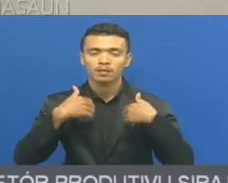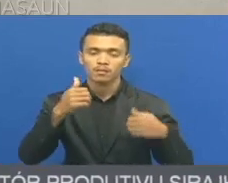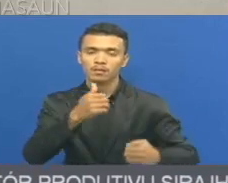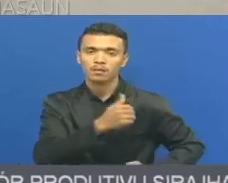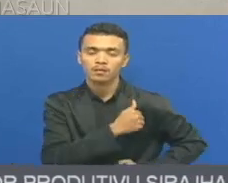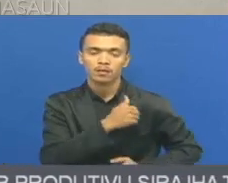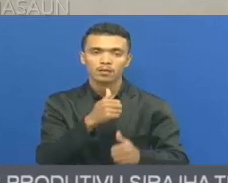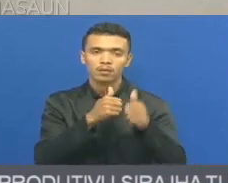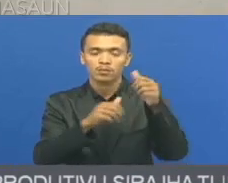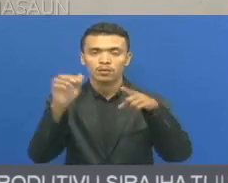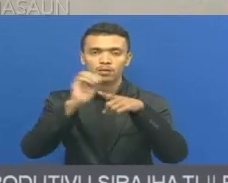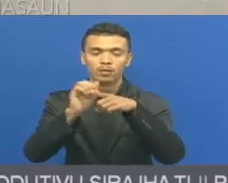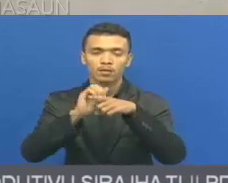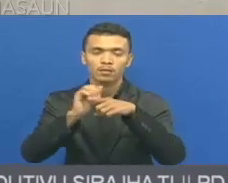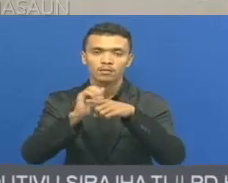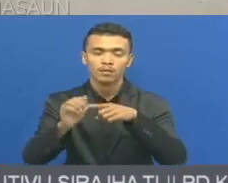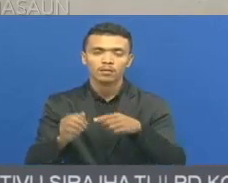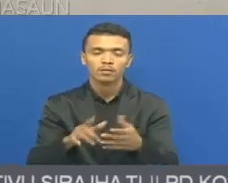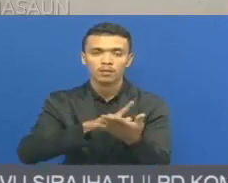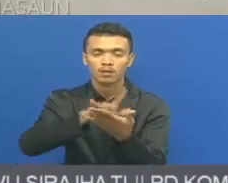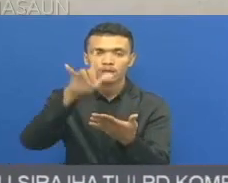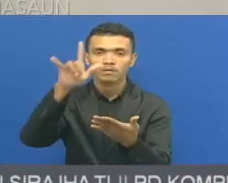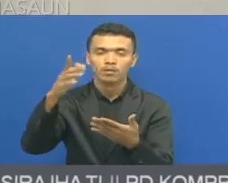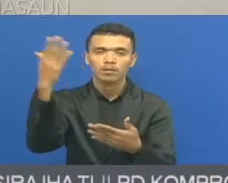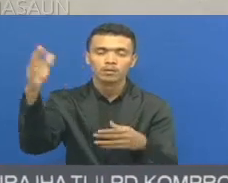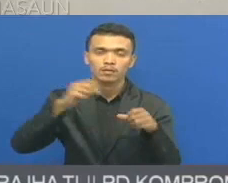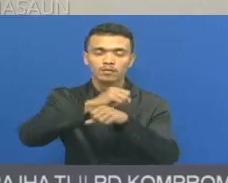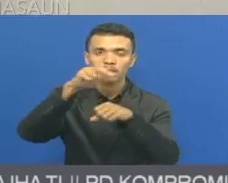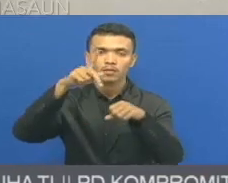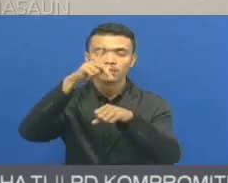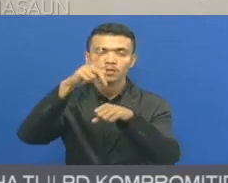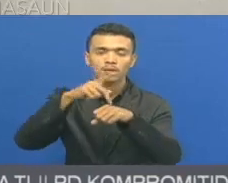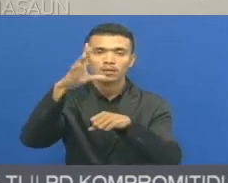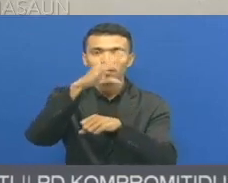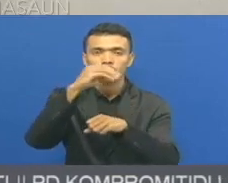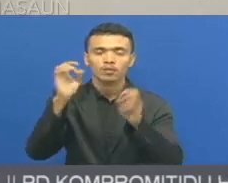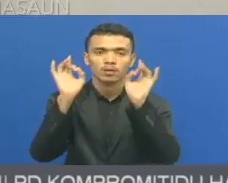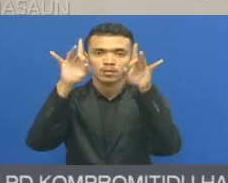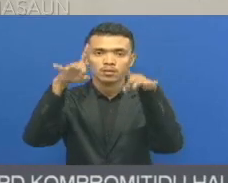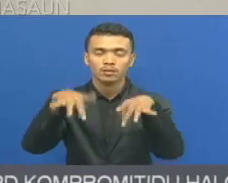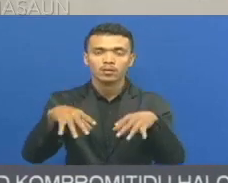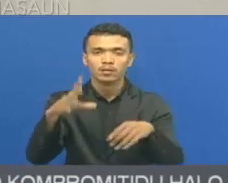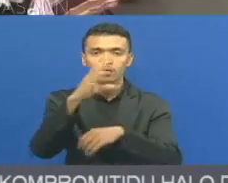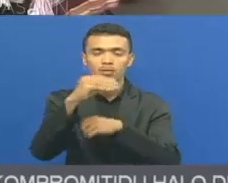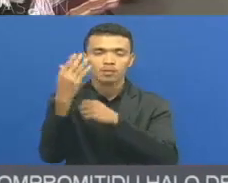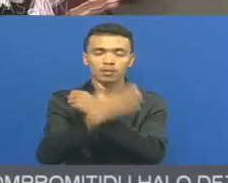patuir treinamento aviação ia Filipina nomos Australia no raise